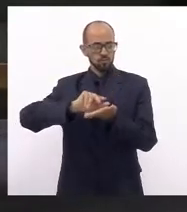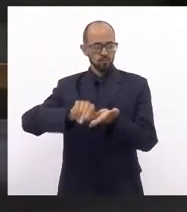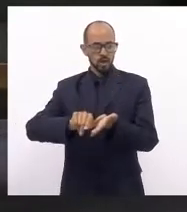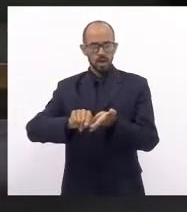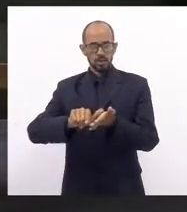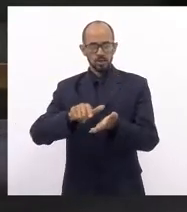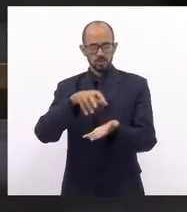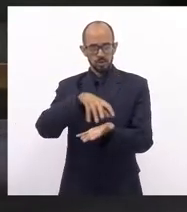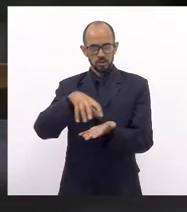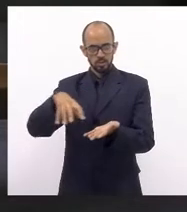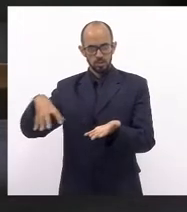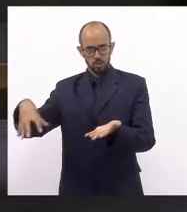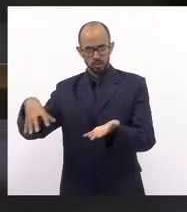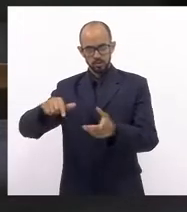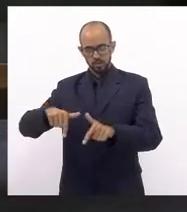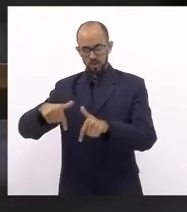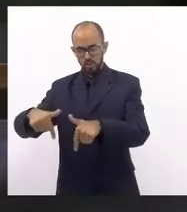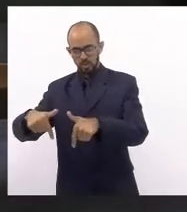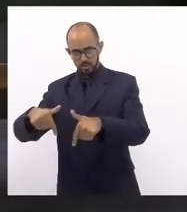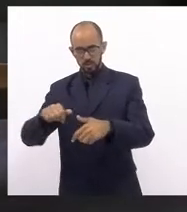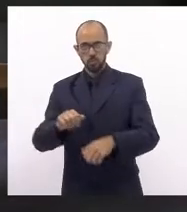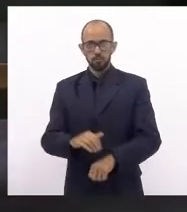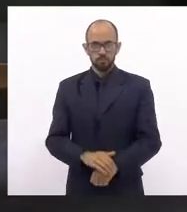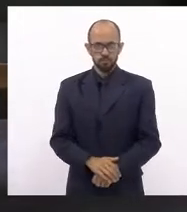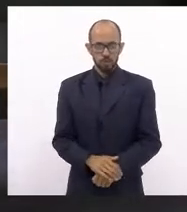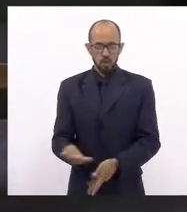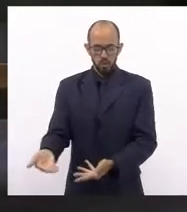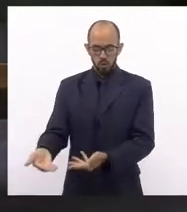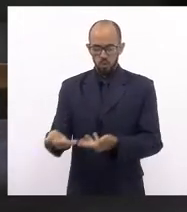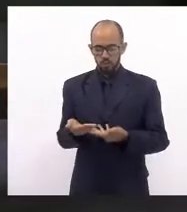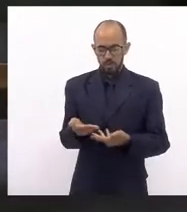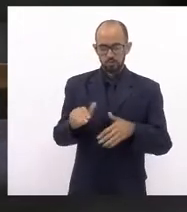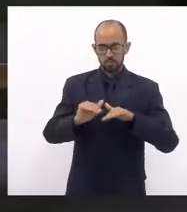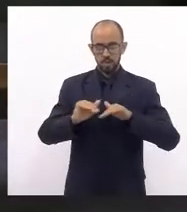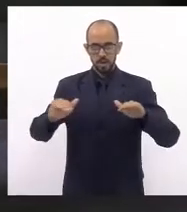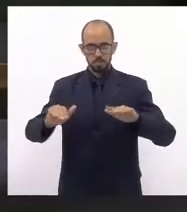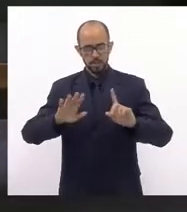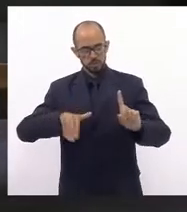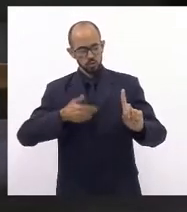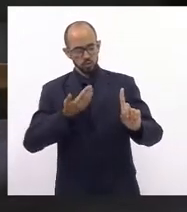atuação. Convidamos para a mesa de honra.